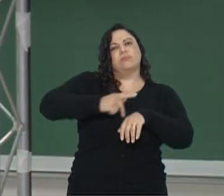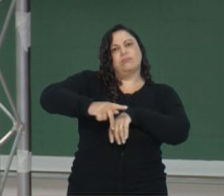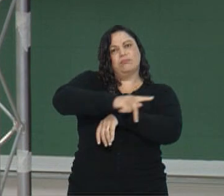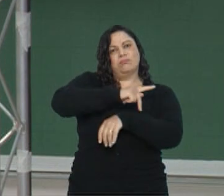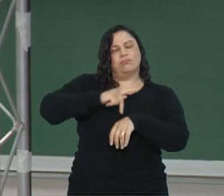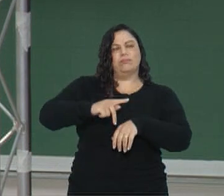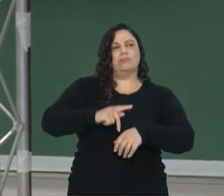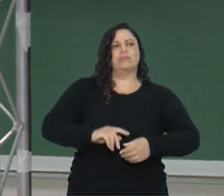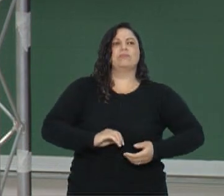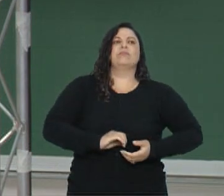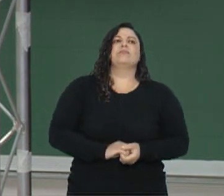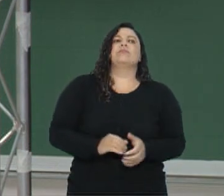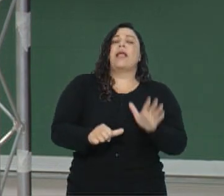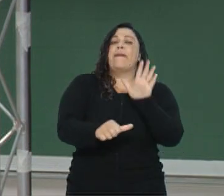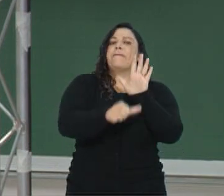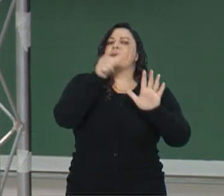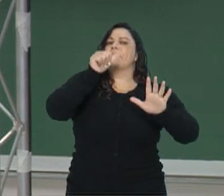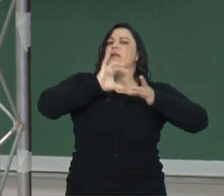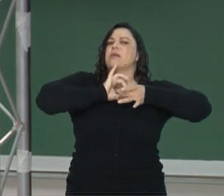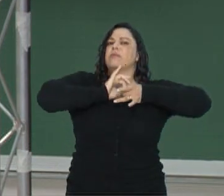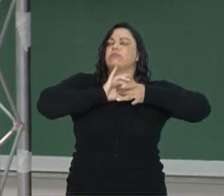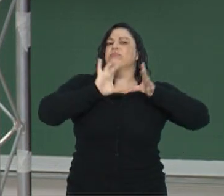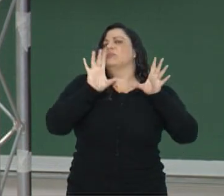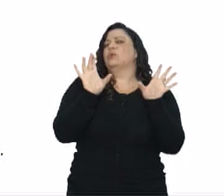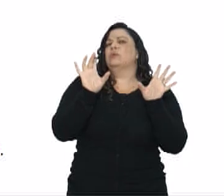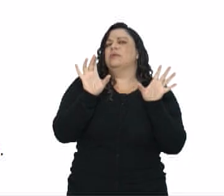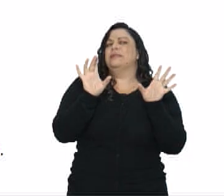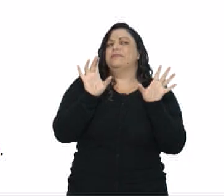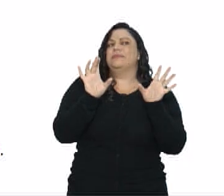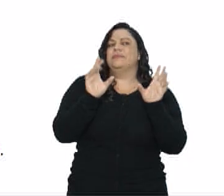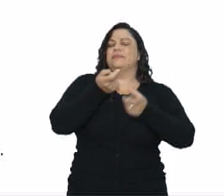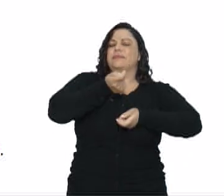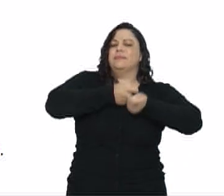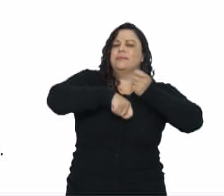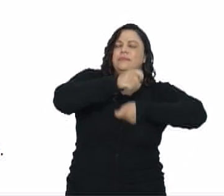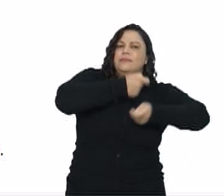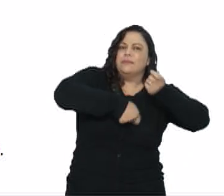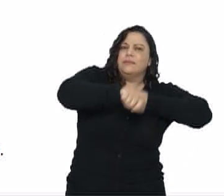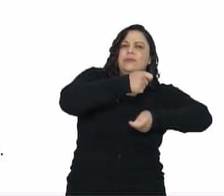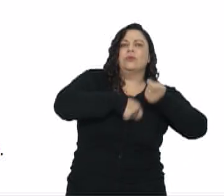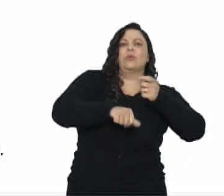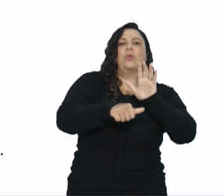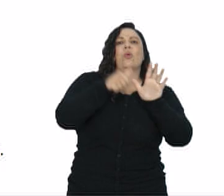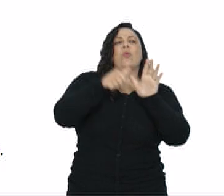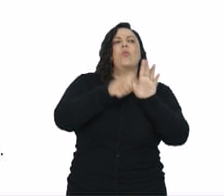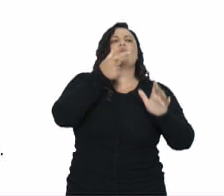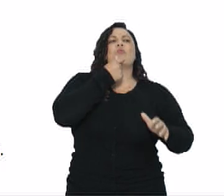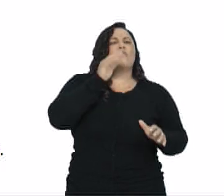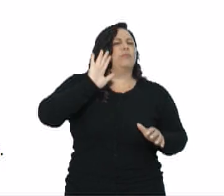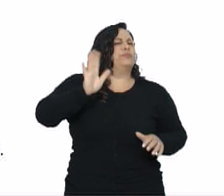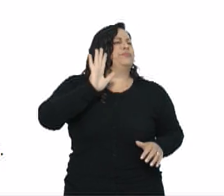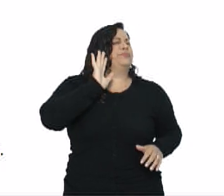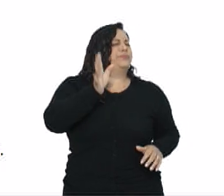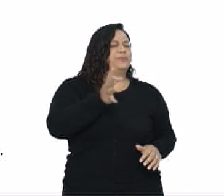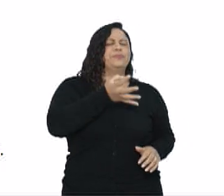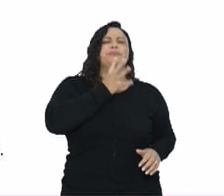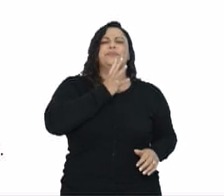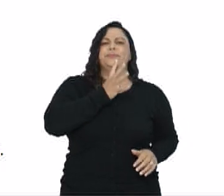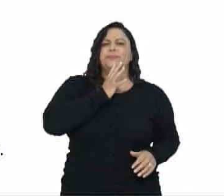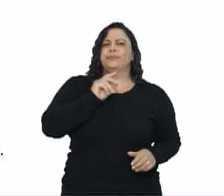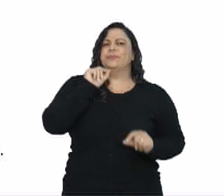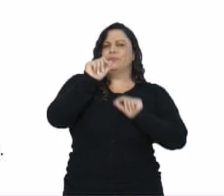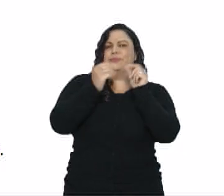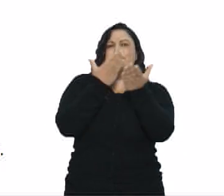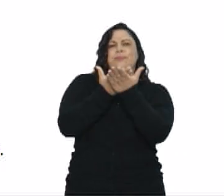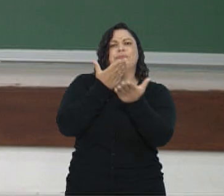liberalismo econômico, o qual eu trago a imagem desse carinha aqui que vocês já conheceram, que nós já abordamos em aulas anteriores, que foi a aula